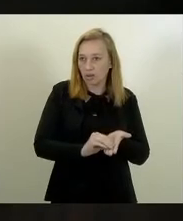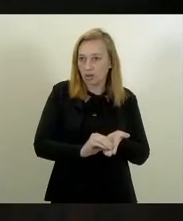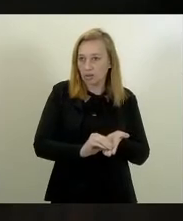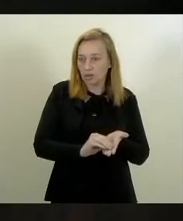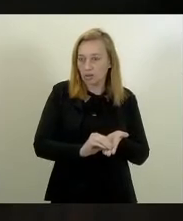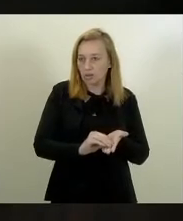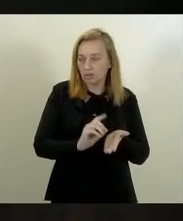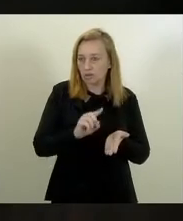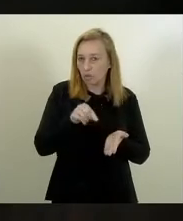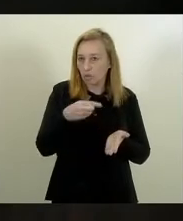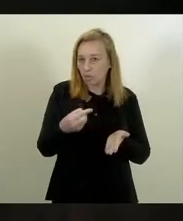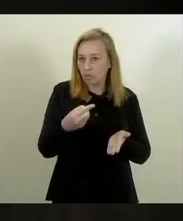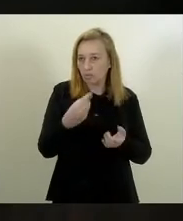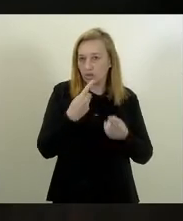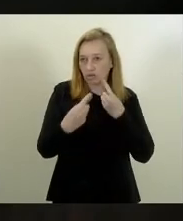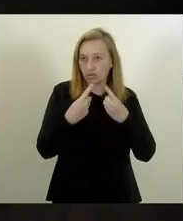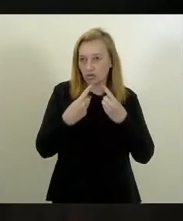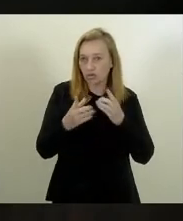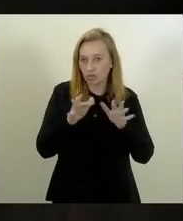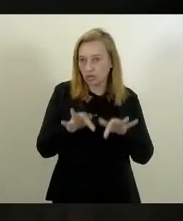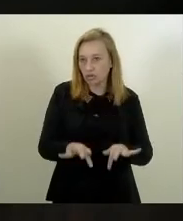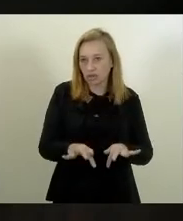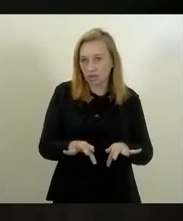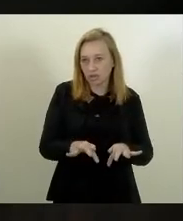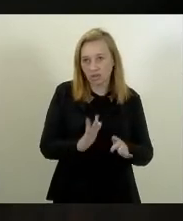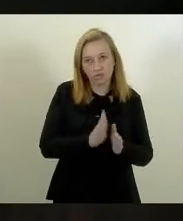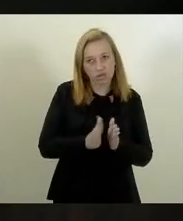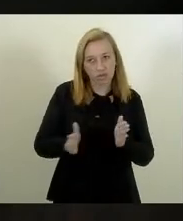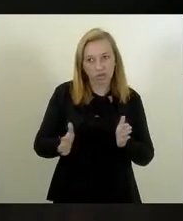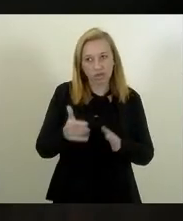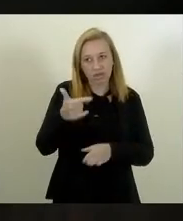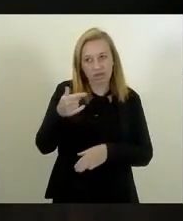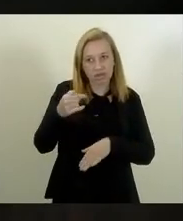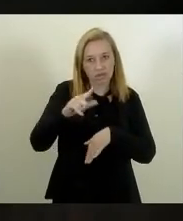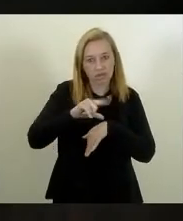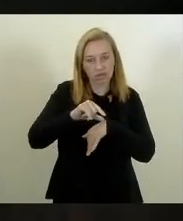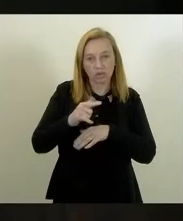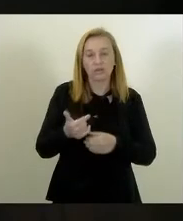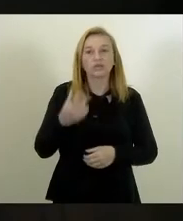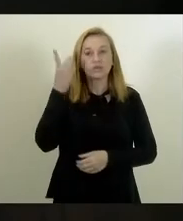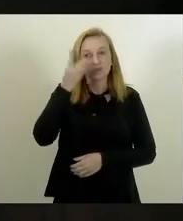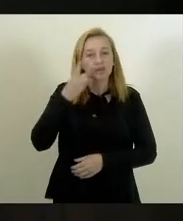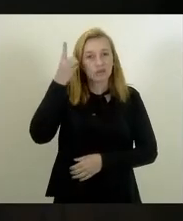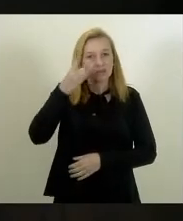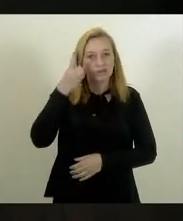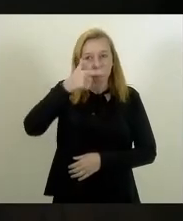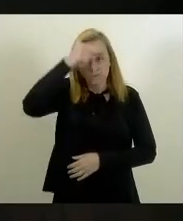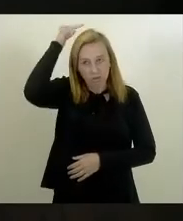outros para discutir, eu vou encerrar os trabalhos às 17 horas. Deputado Luiz.